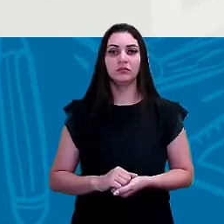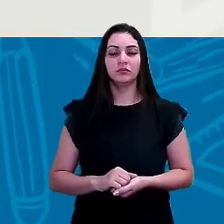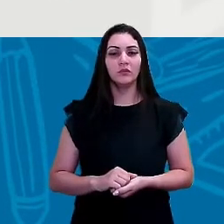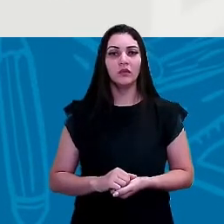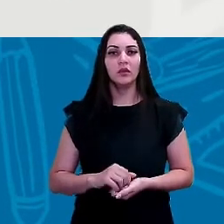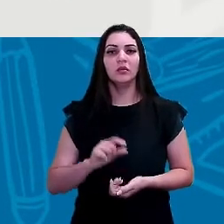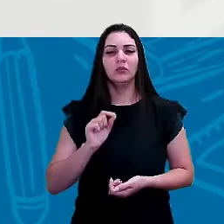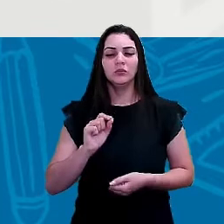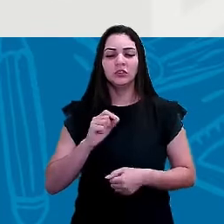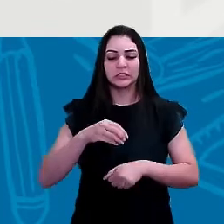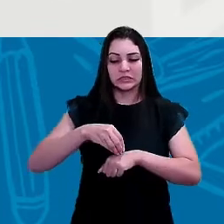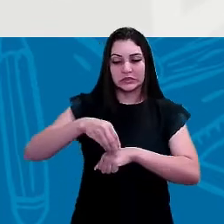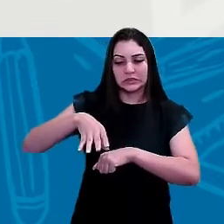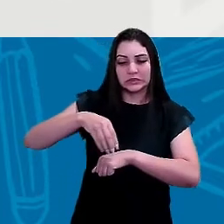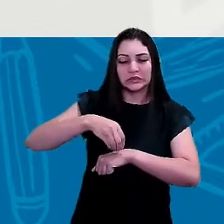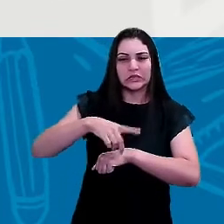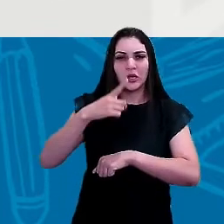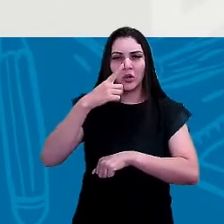de